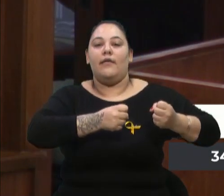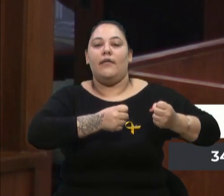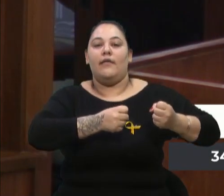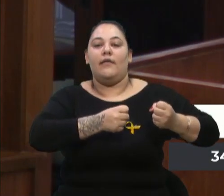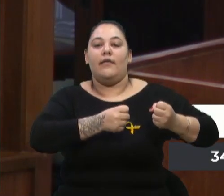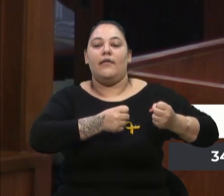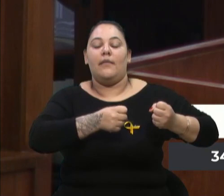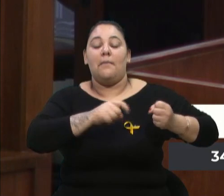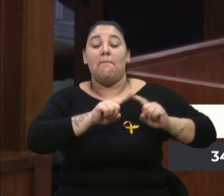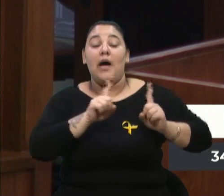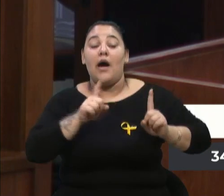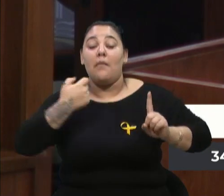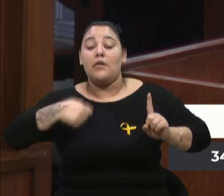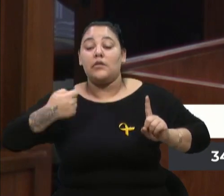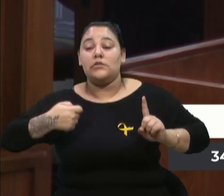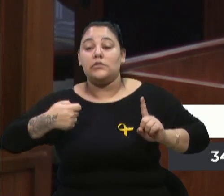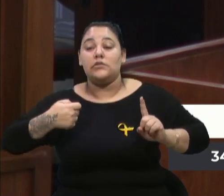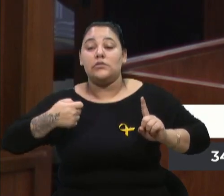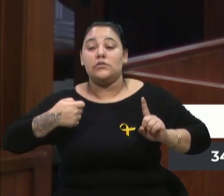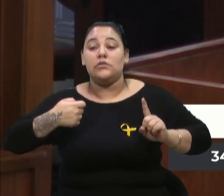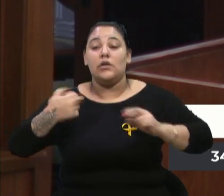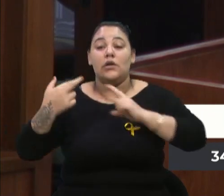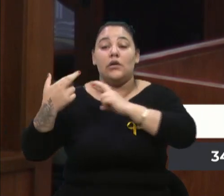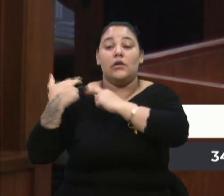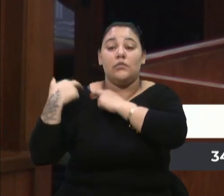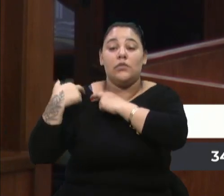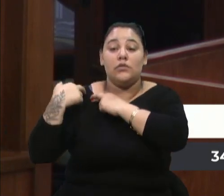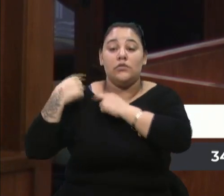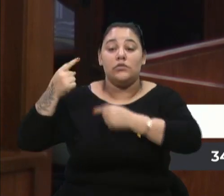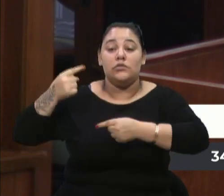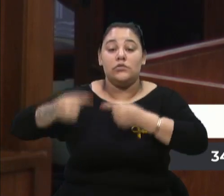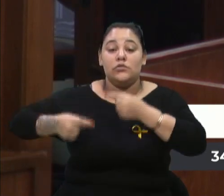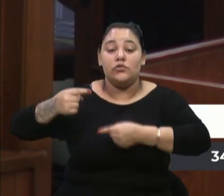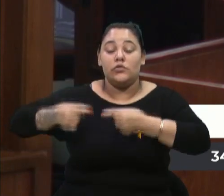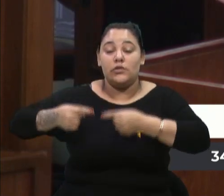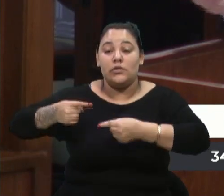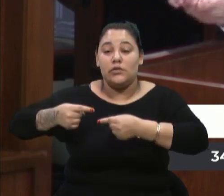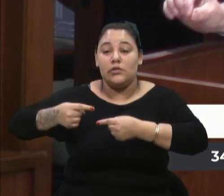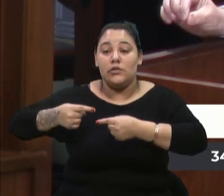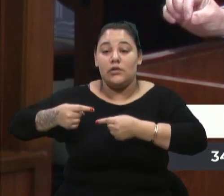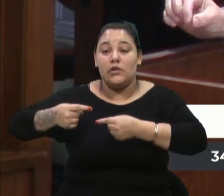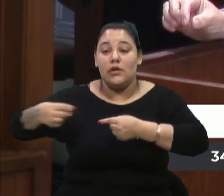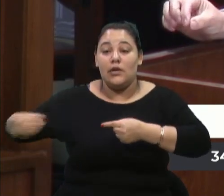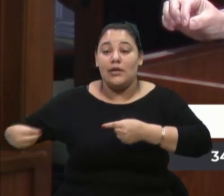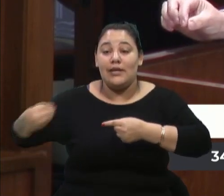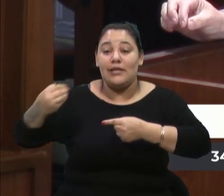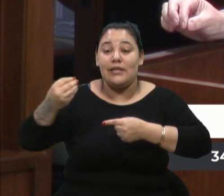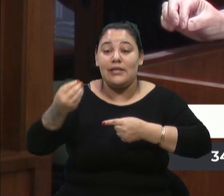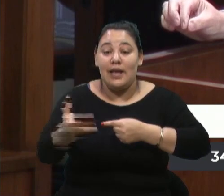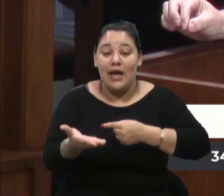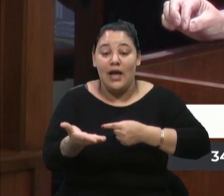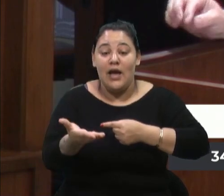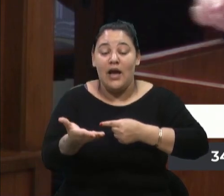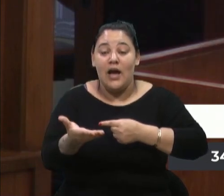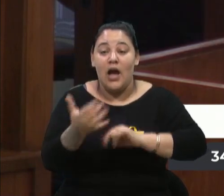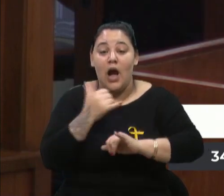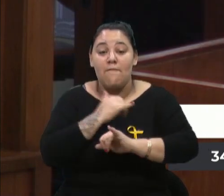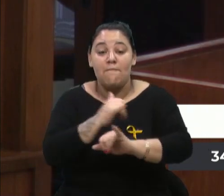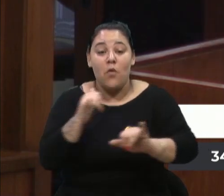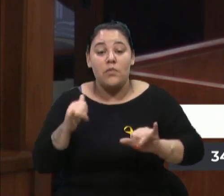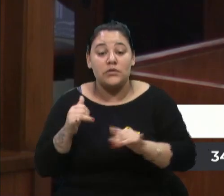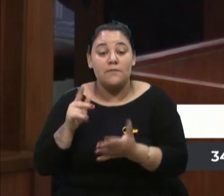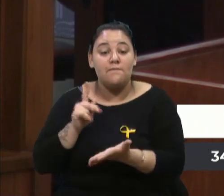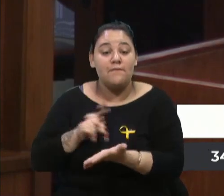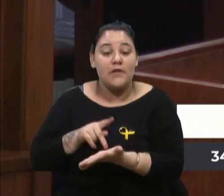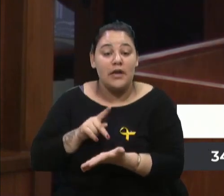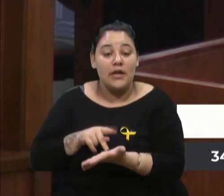ter a responsabilidade de debater e trazer elementos sérios para essas questões que